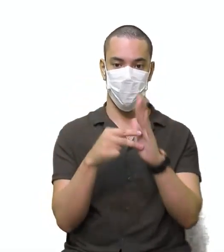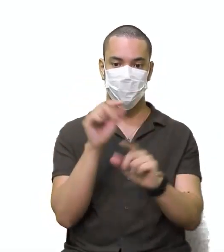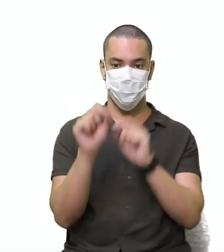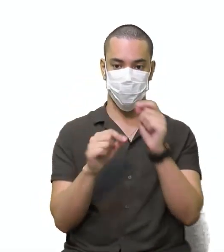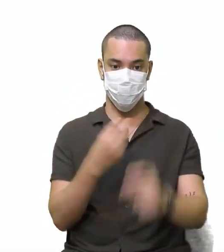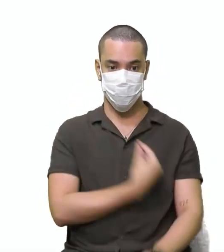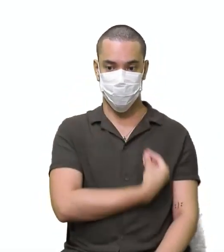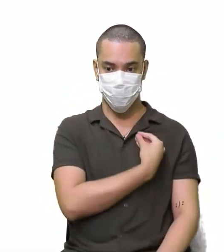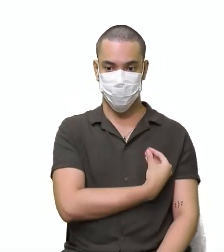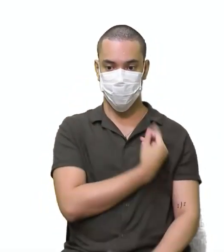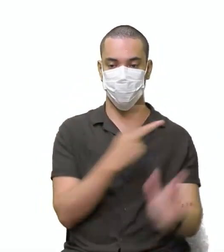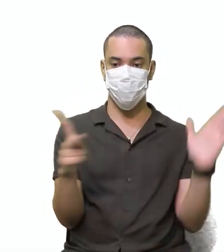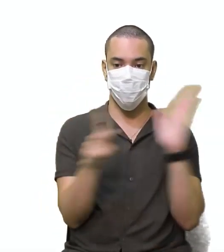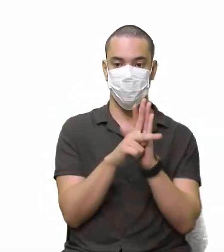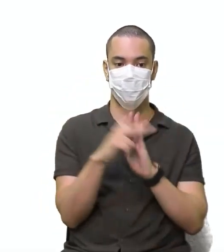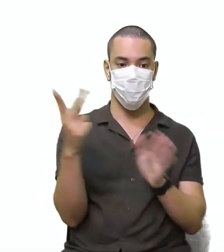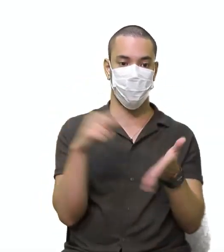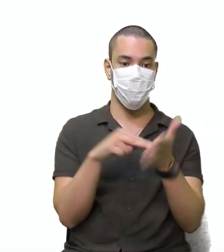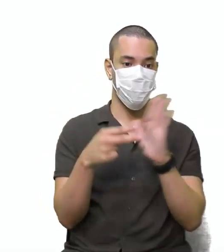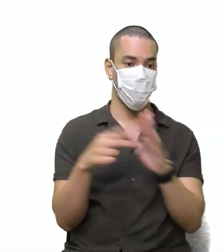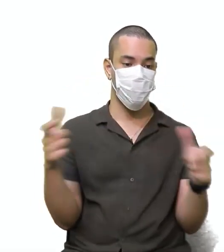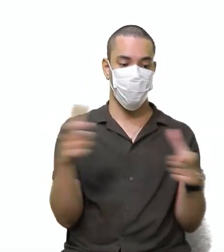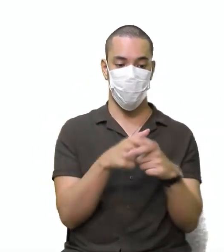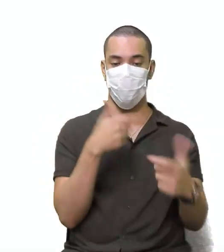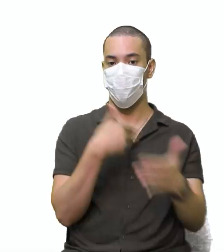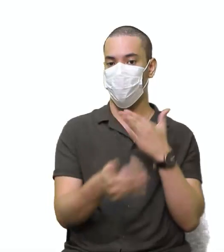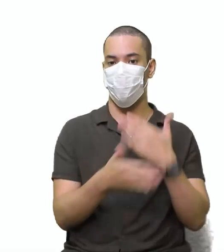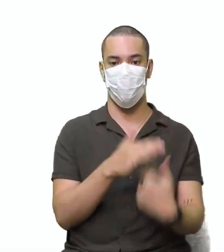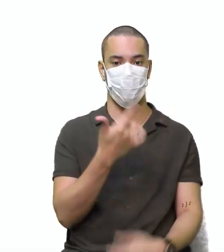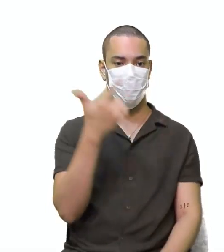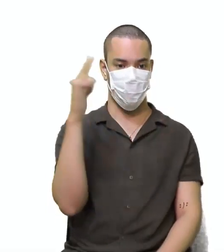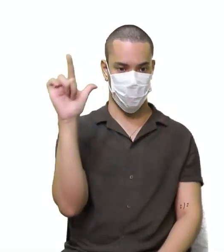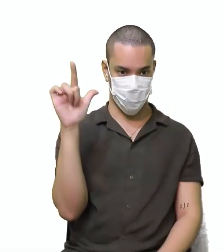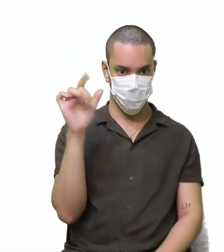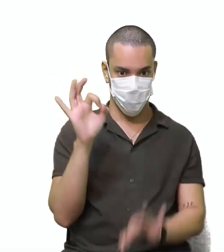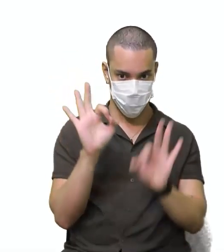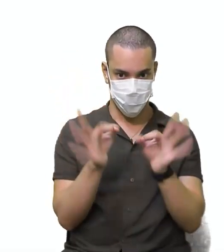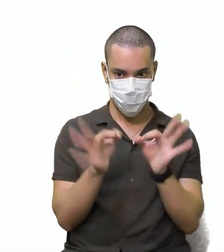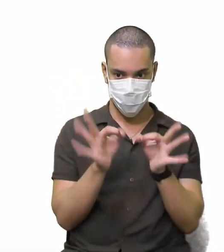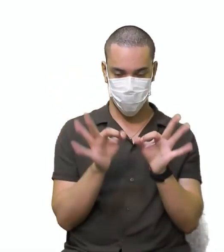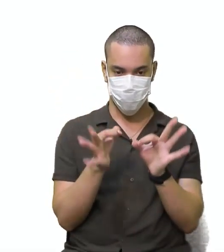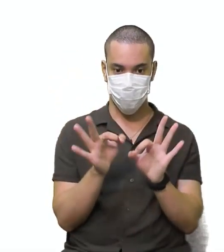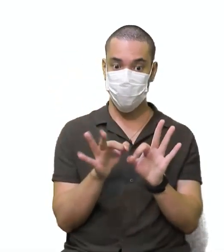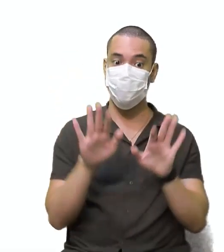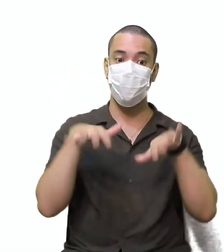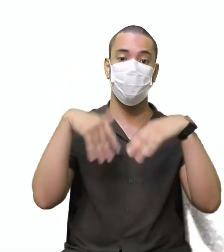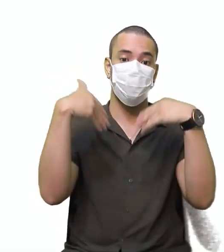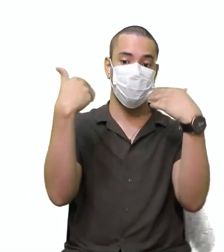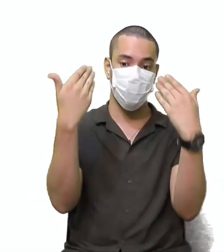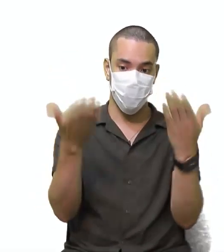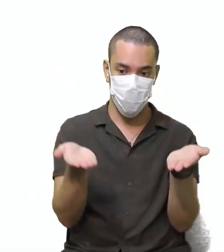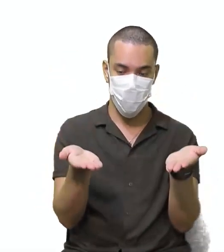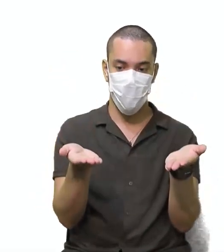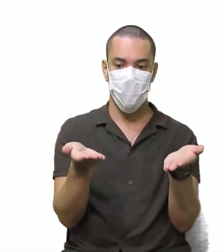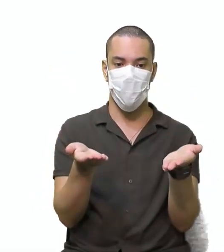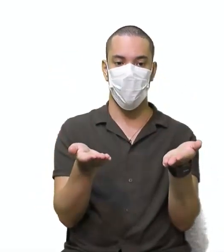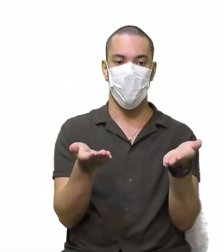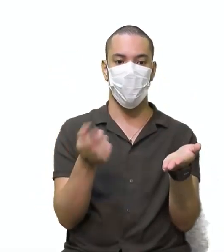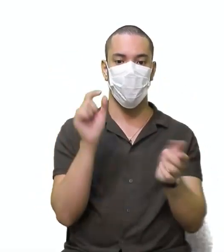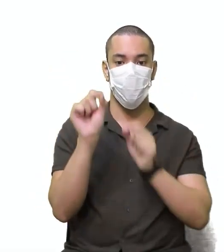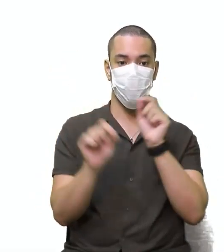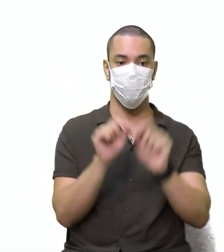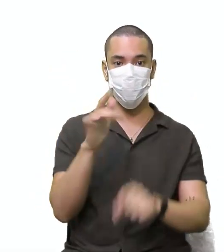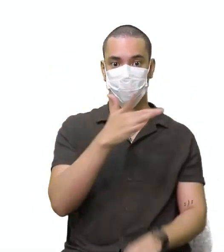deles vai inibir qualquer outro que esteja com eles, tá bom? Sendo assim, o